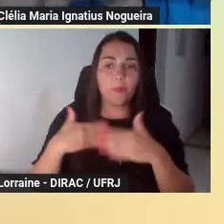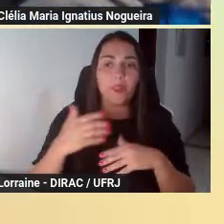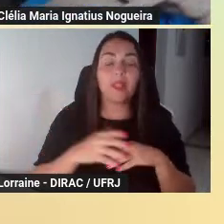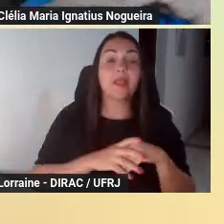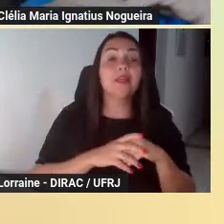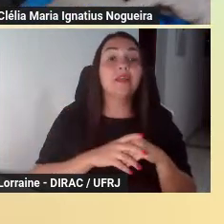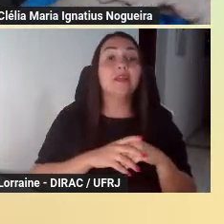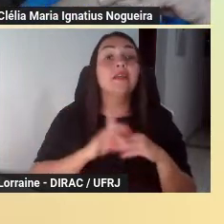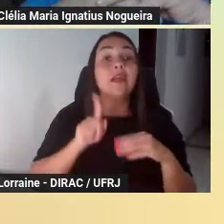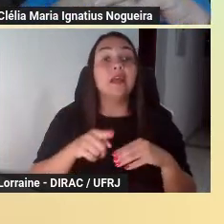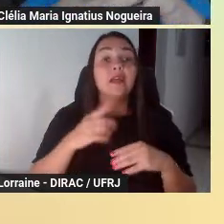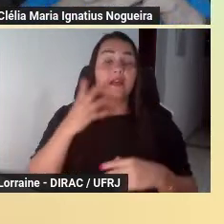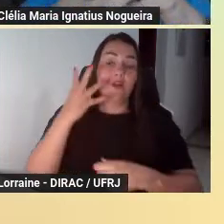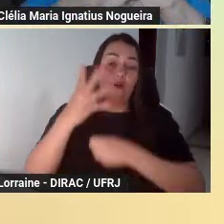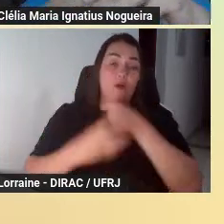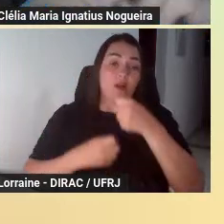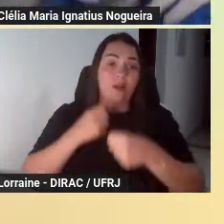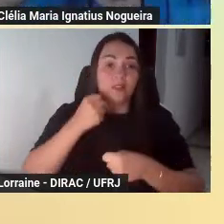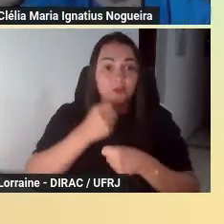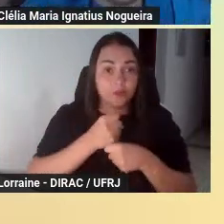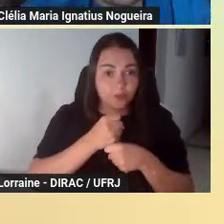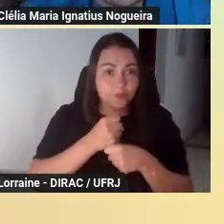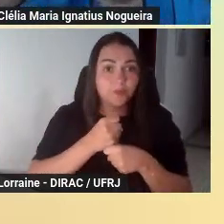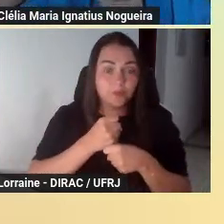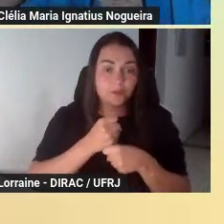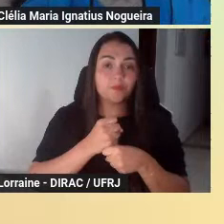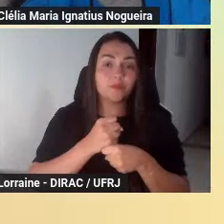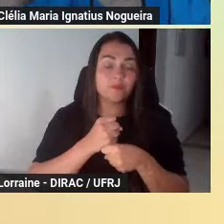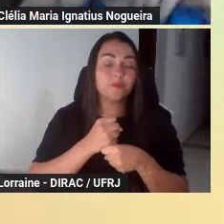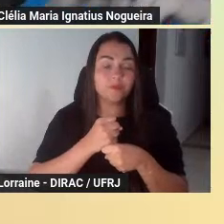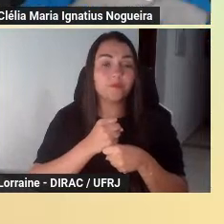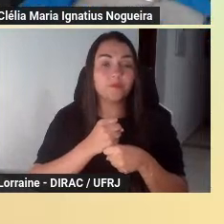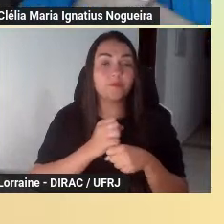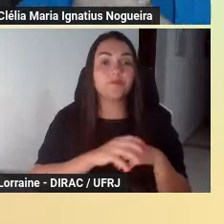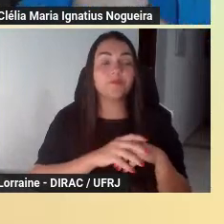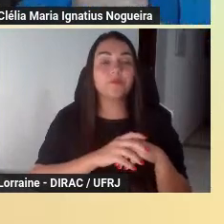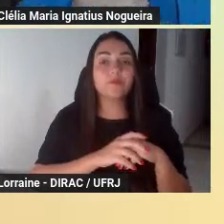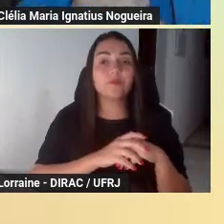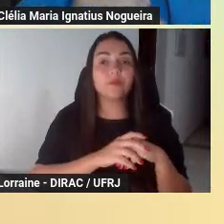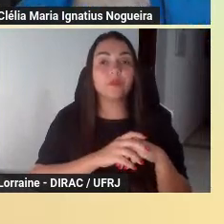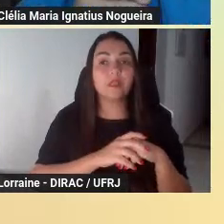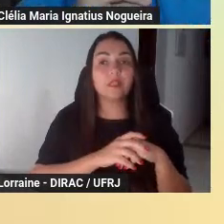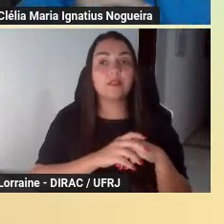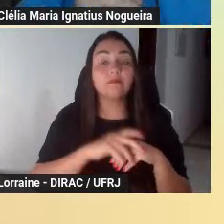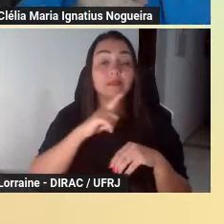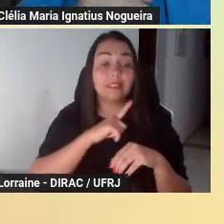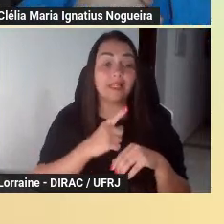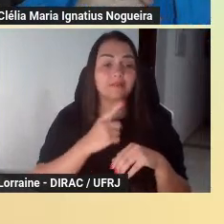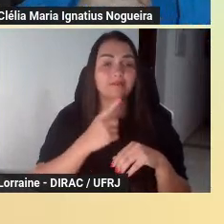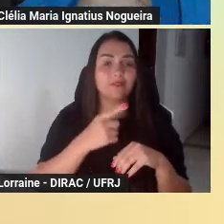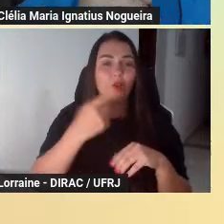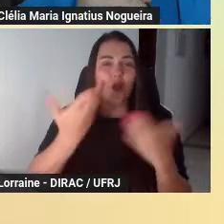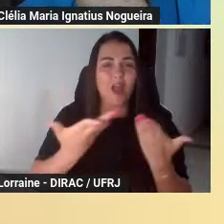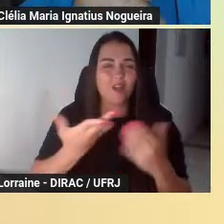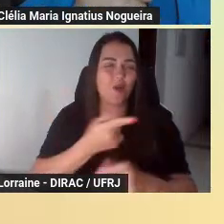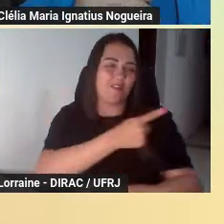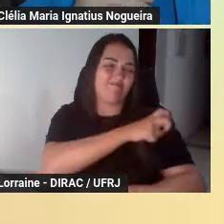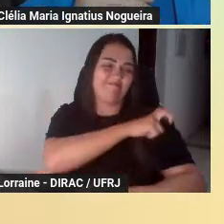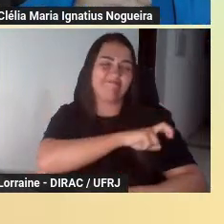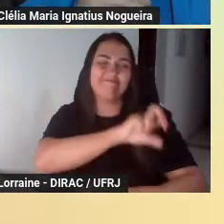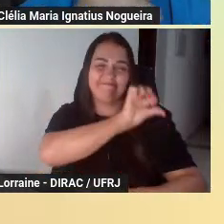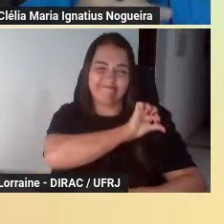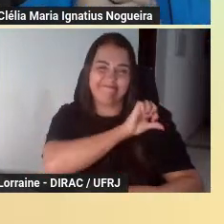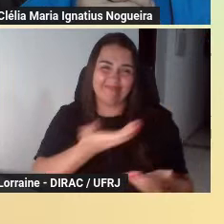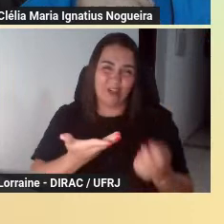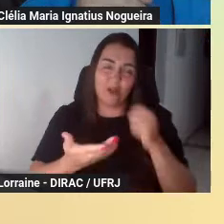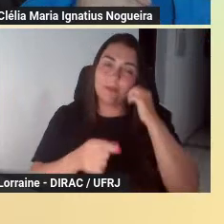eram 4 anos do ensino de ginásio, que hoje corresponde à segunda fase do ensino fundamental, quando eu fui para entrar